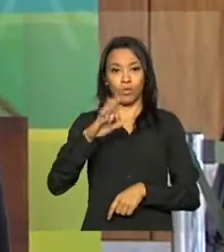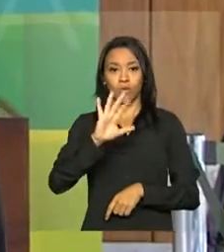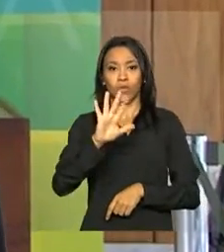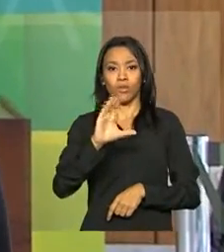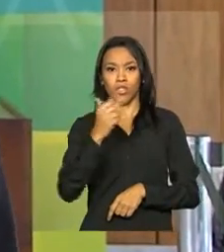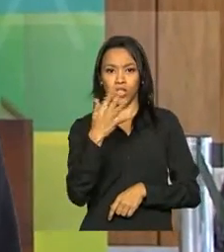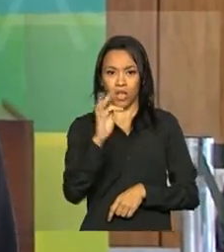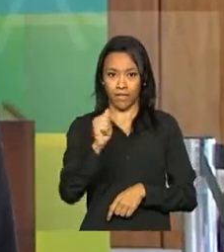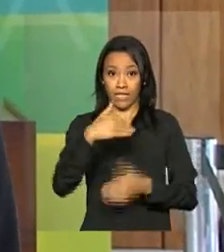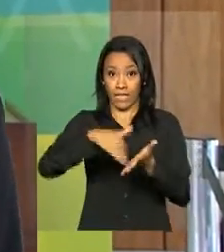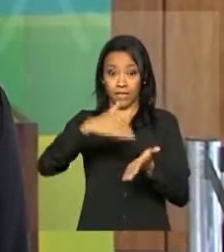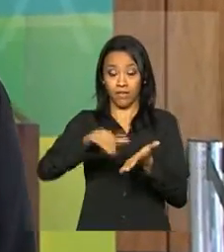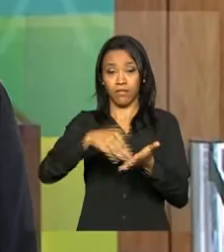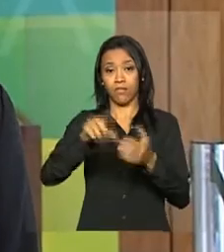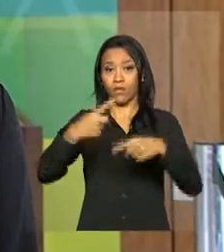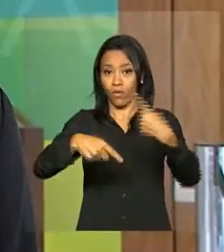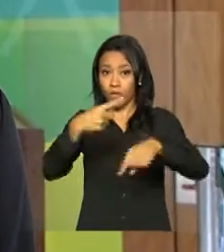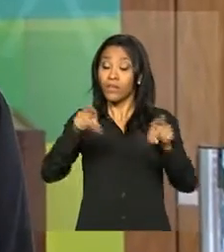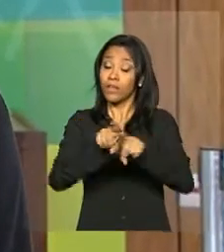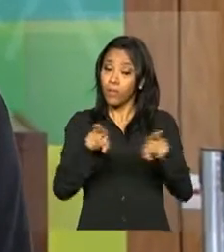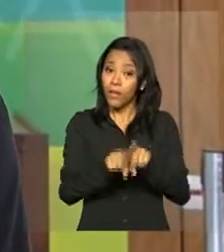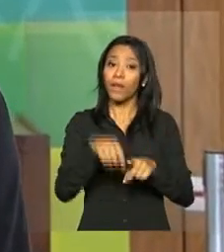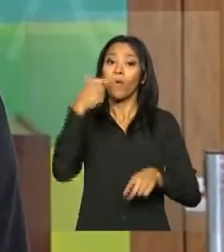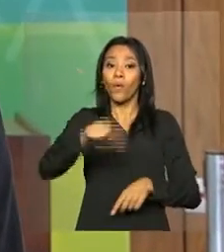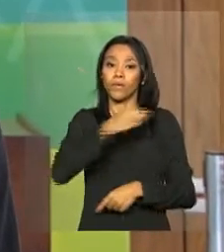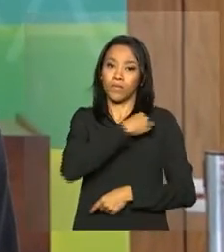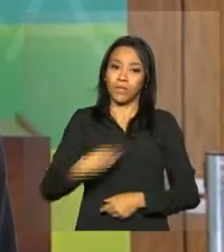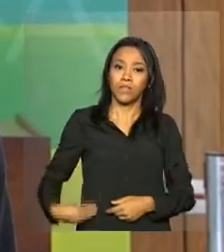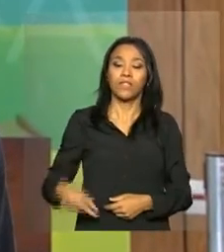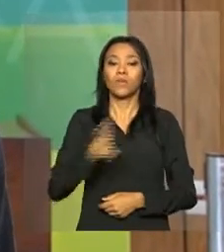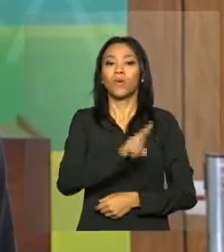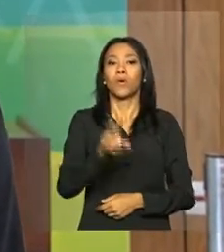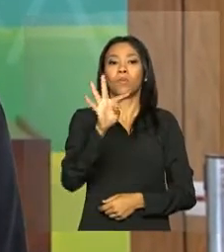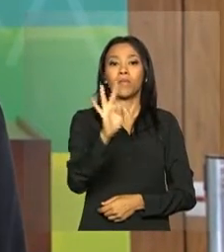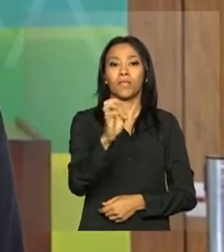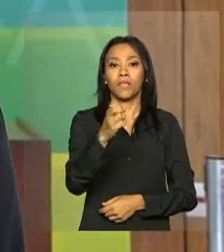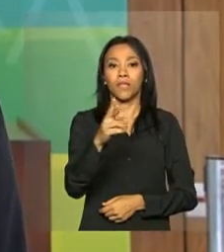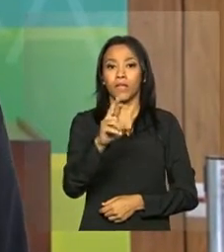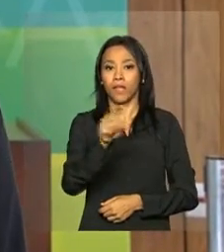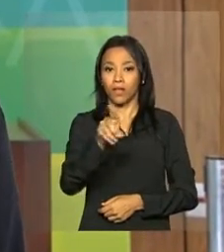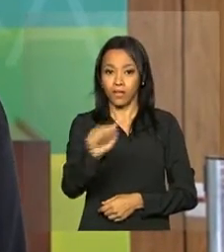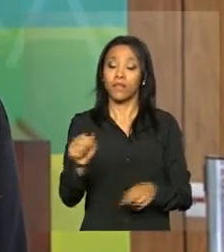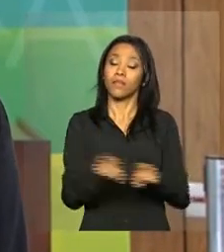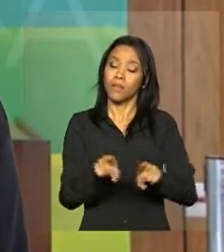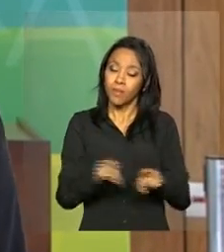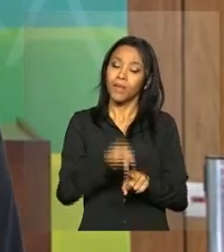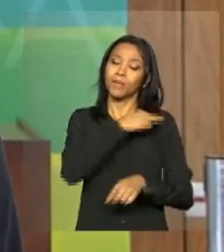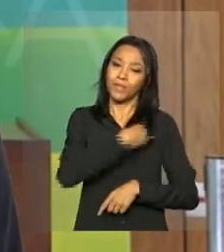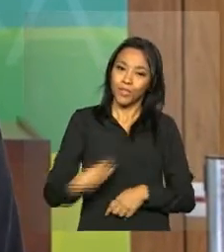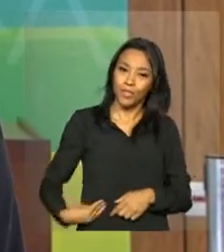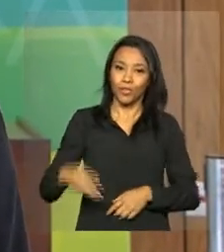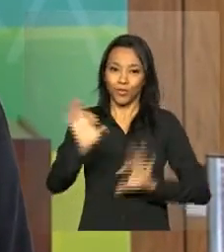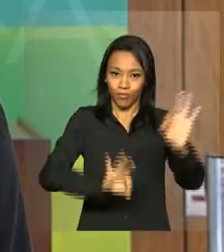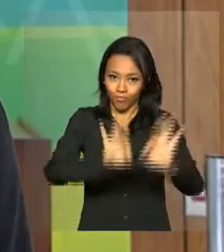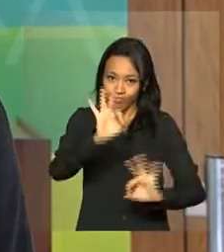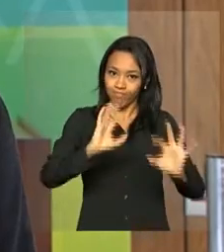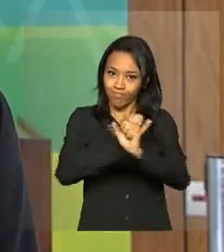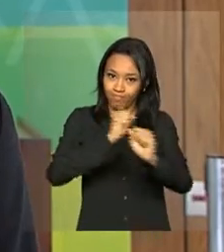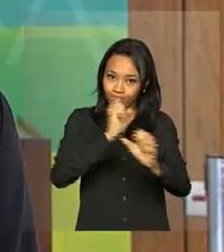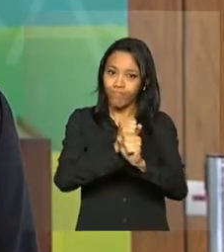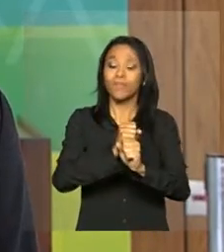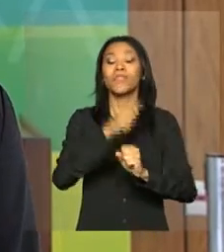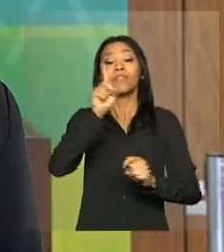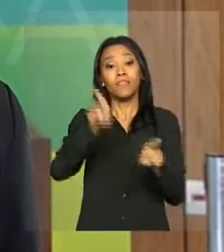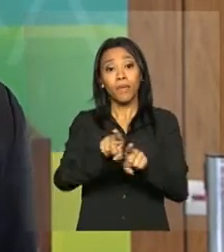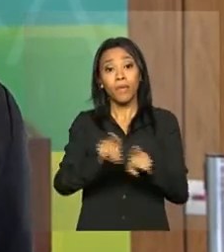à ministra tereza campello do desenvolvimento social e combate à fome o ministro do planejamento valdir simão e também